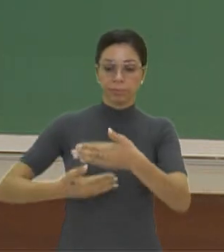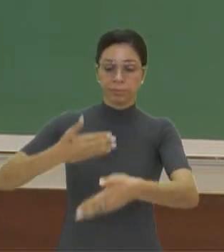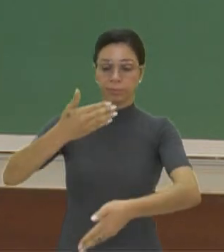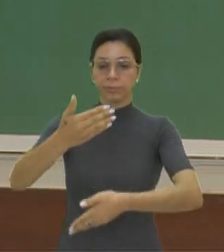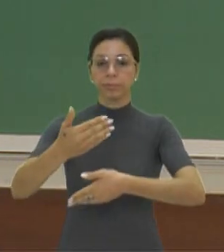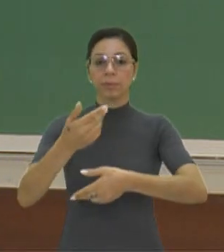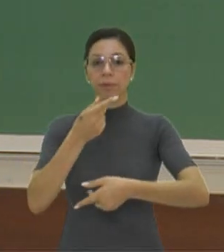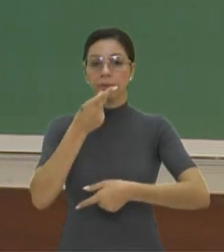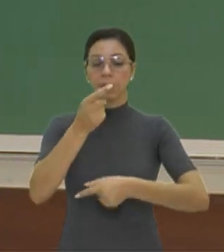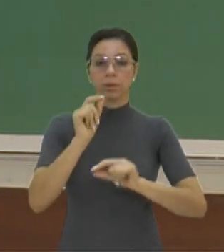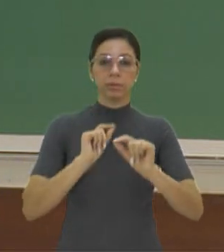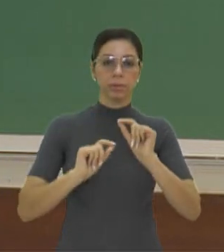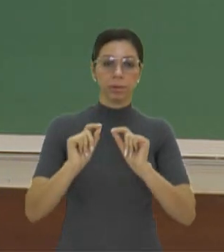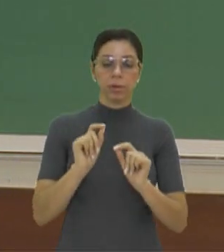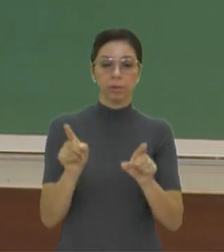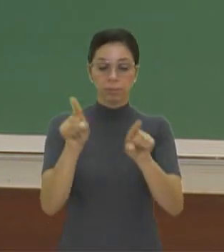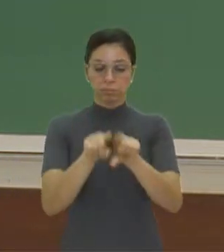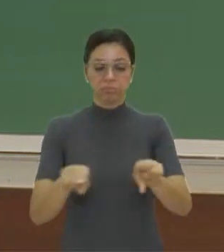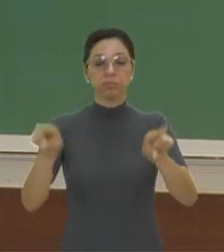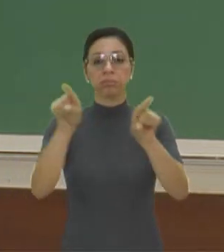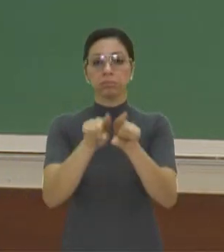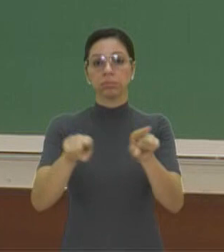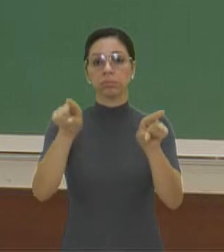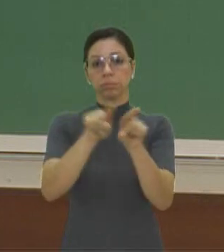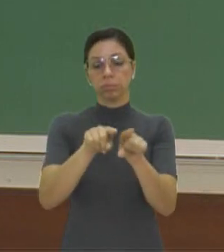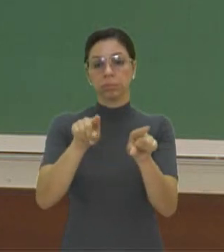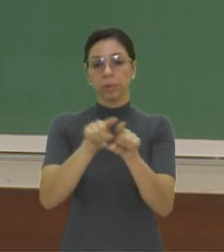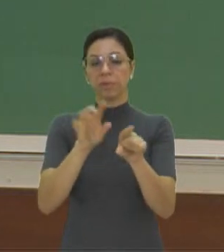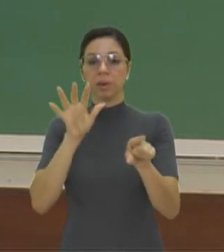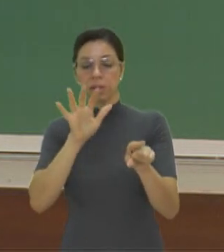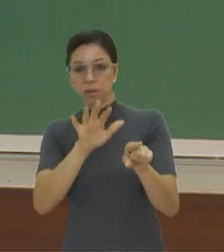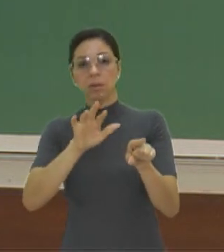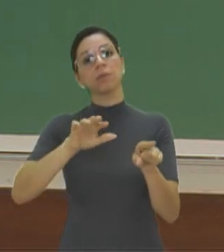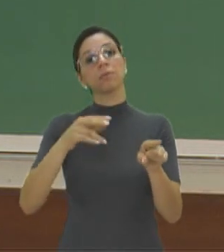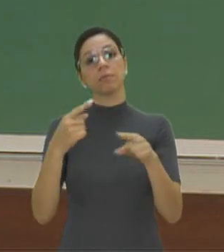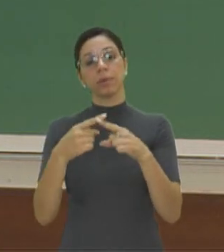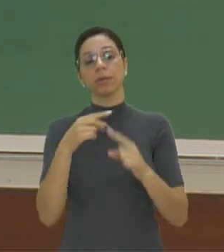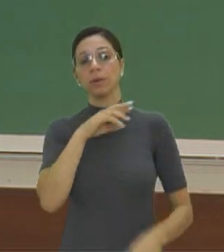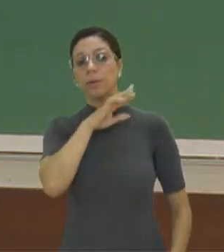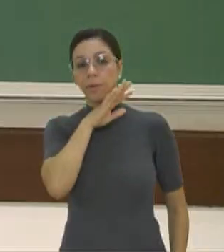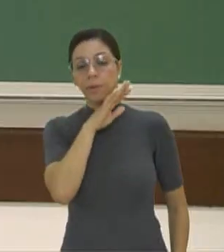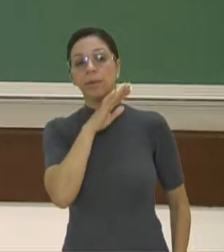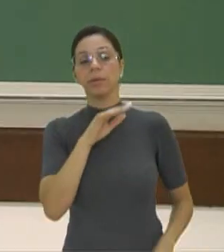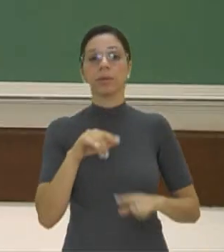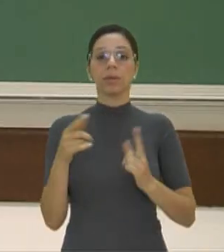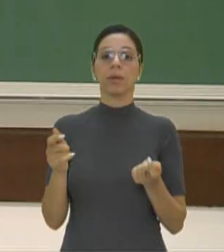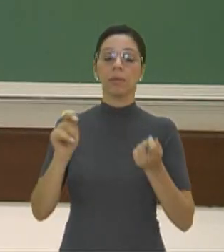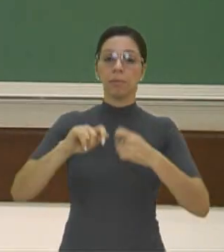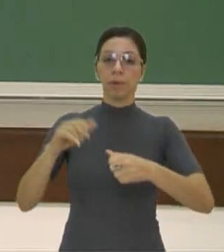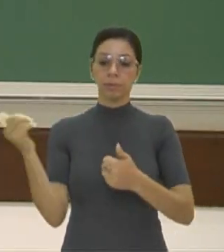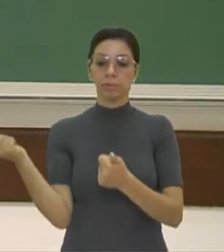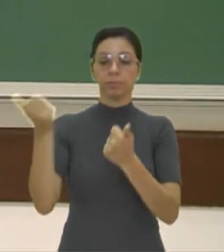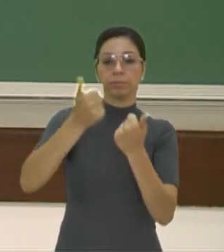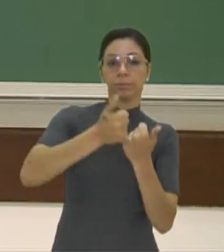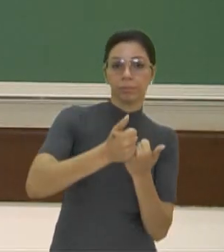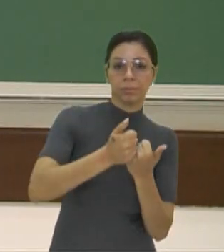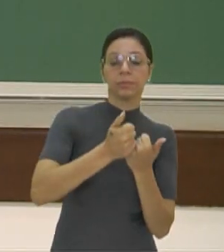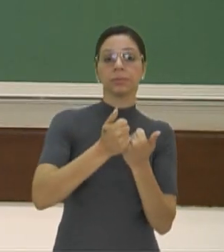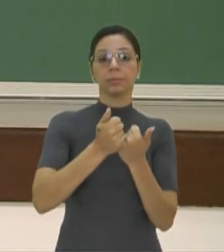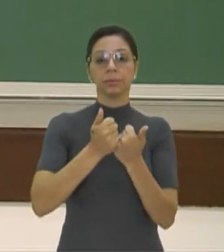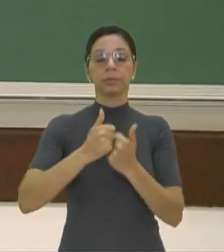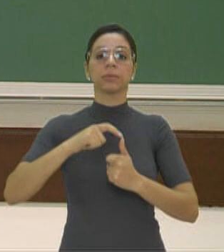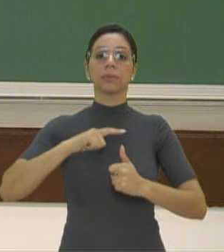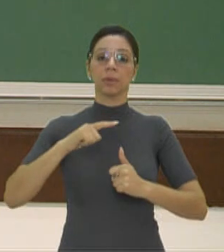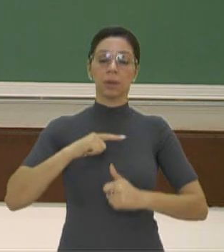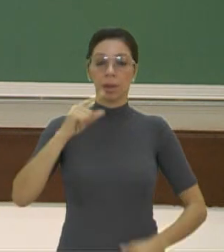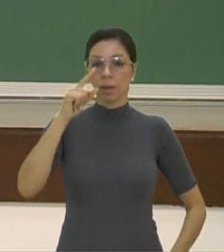fala, para não ficar repetitiva a sua fala, ou sempre você utilizando o mesmo vocabulário, a gente pode substituir, vai ter a